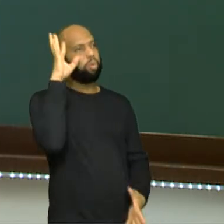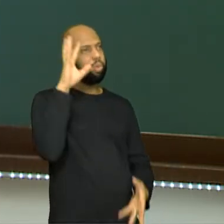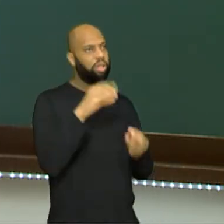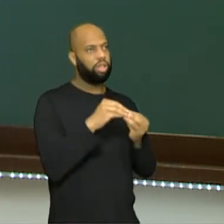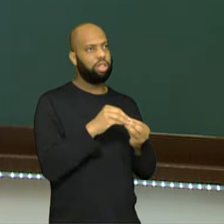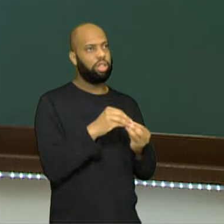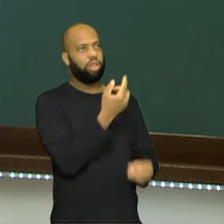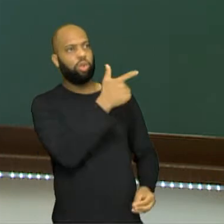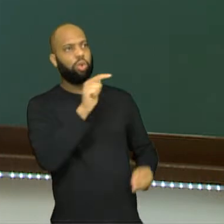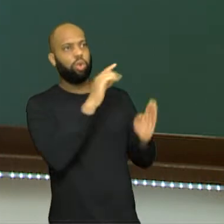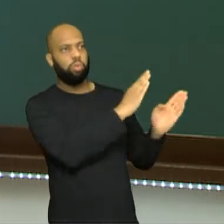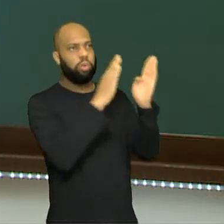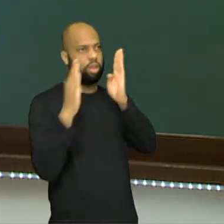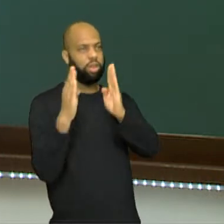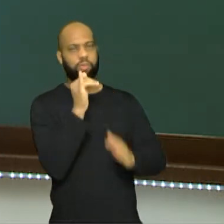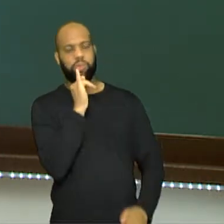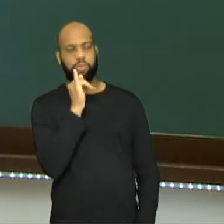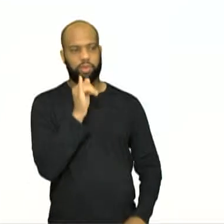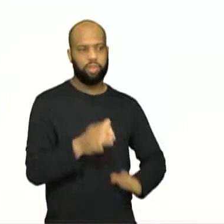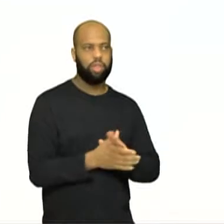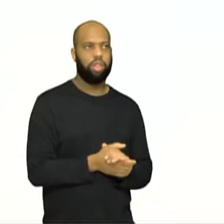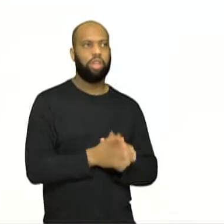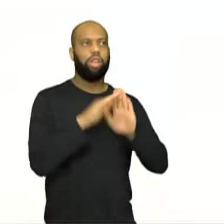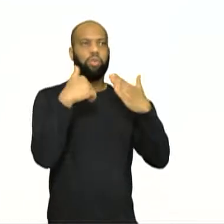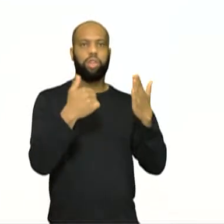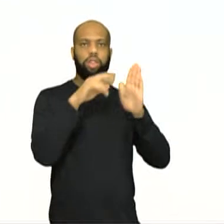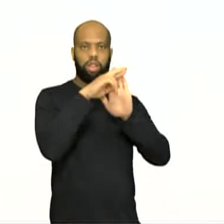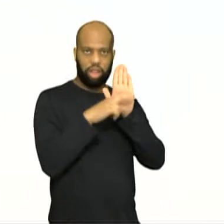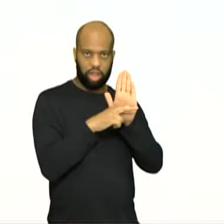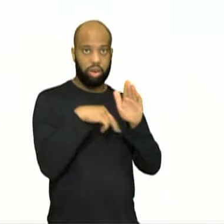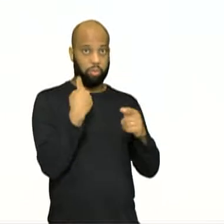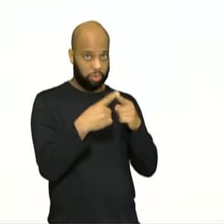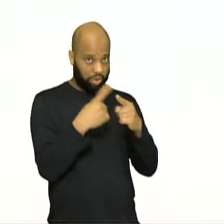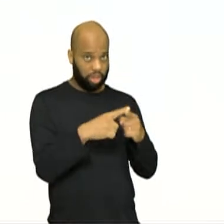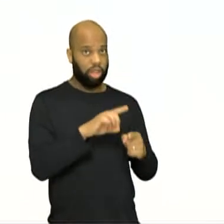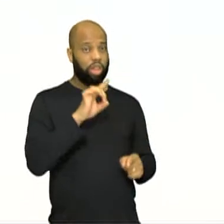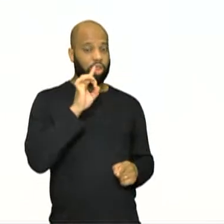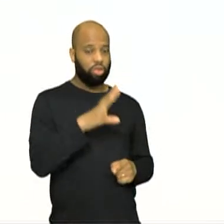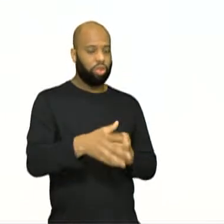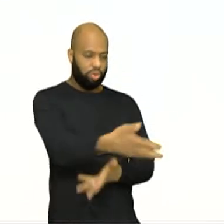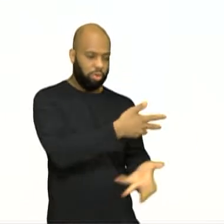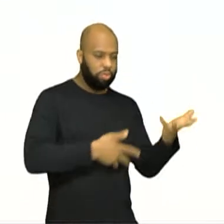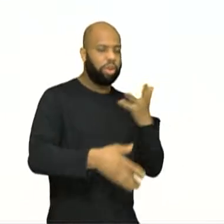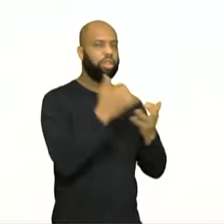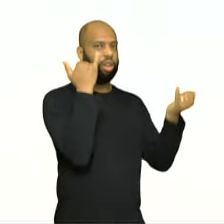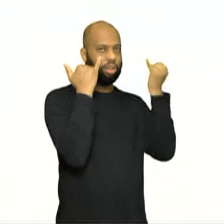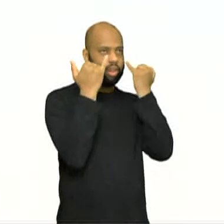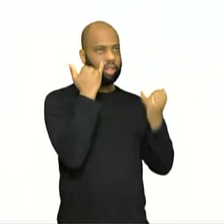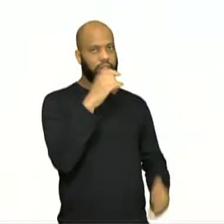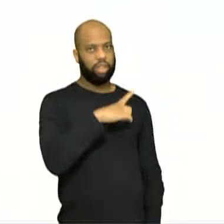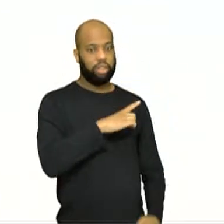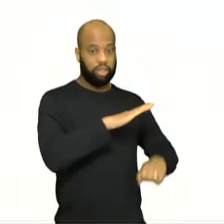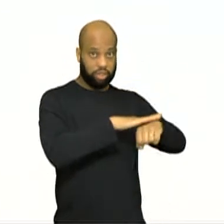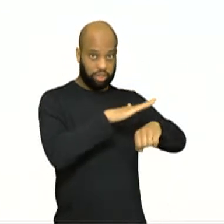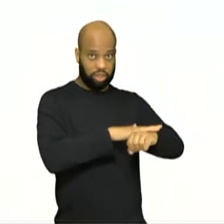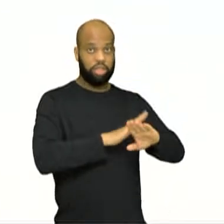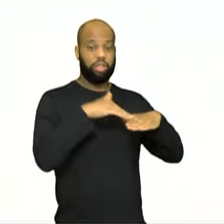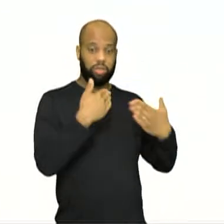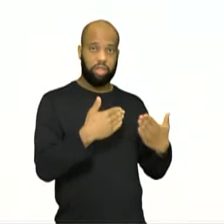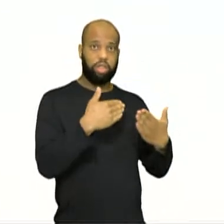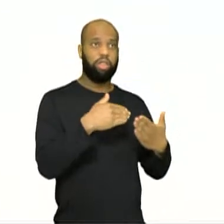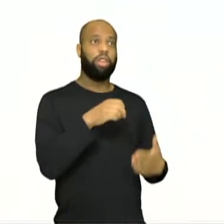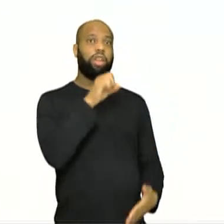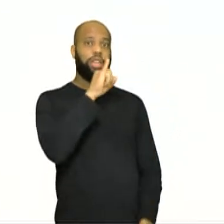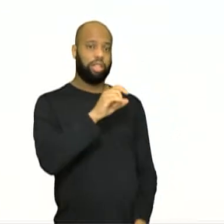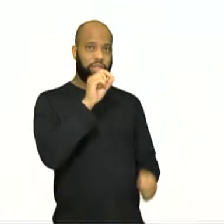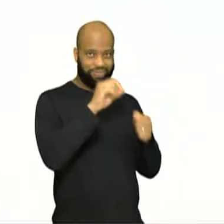numa outra época, por exemplo. Via de regra, pois somente com o compartilhamento das informações do momento, mesmo em que